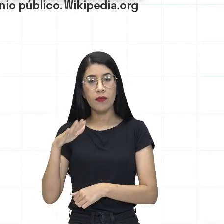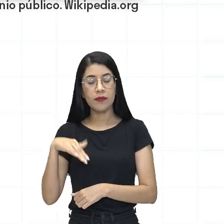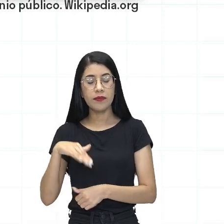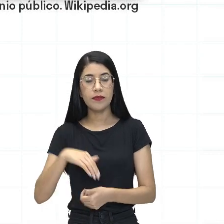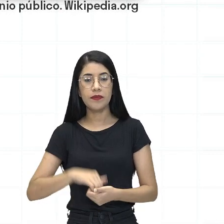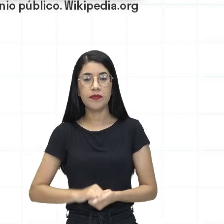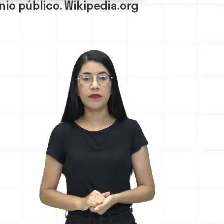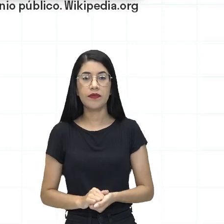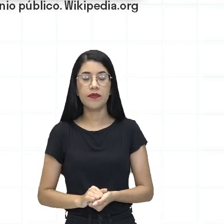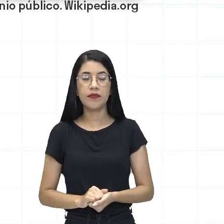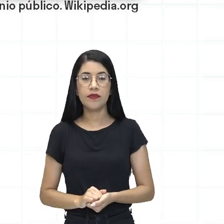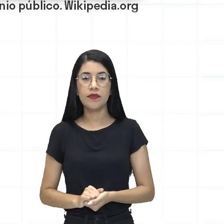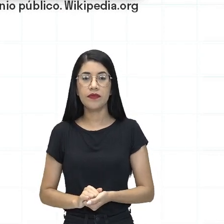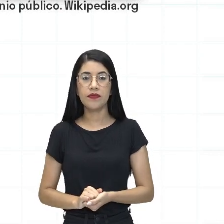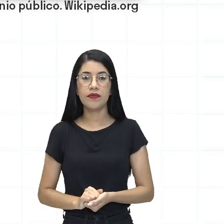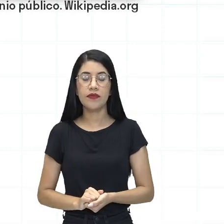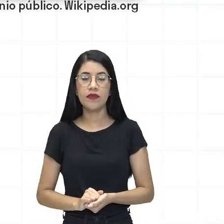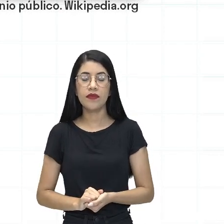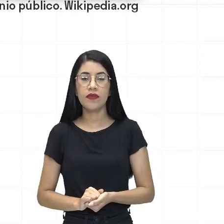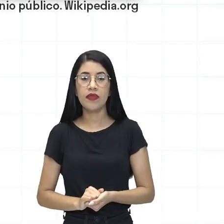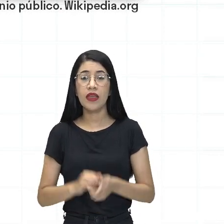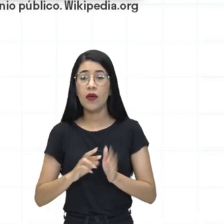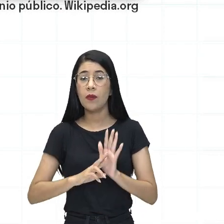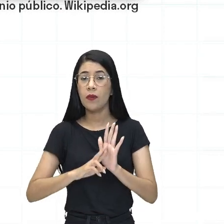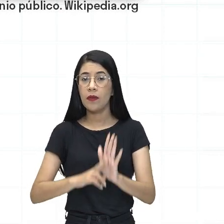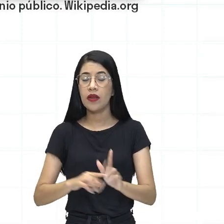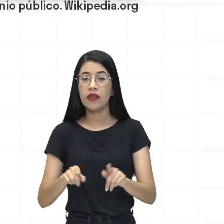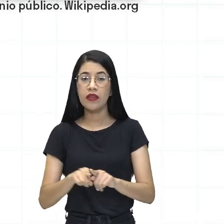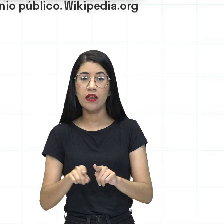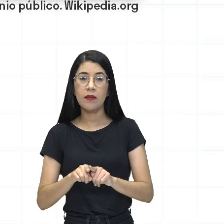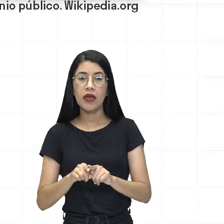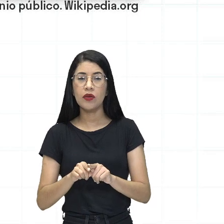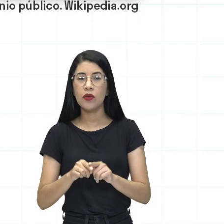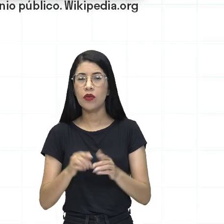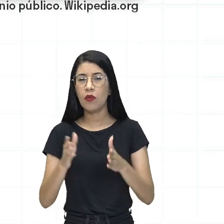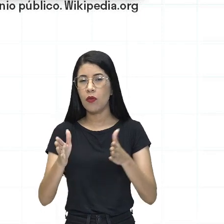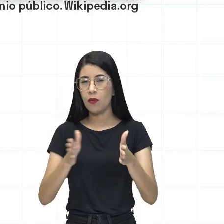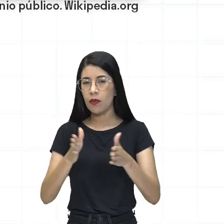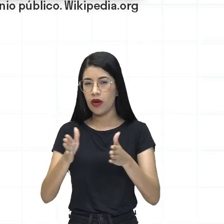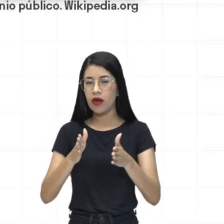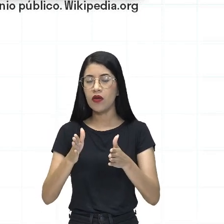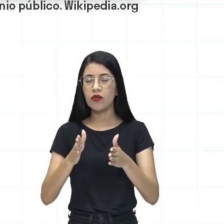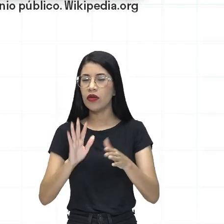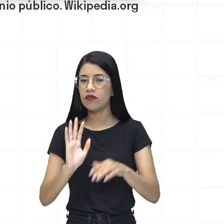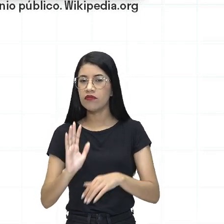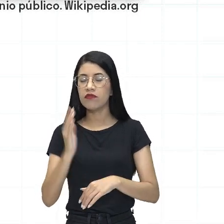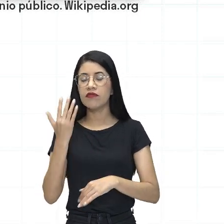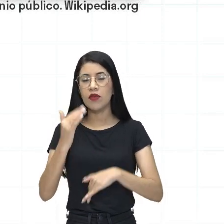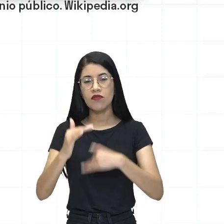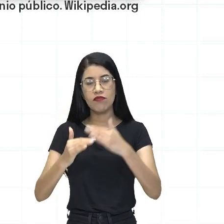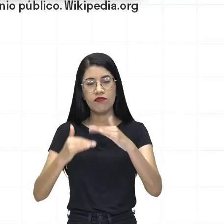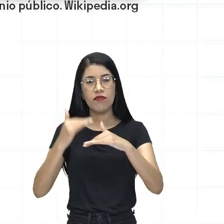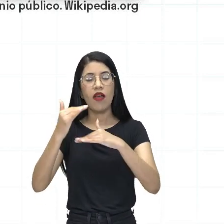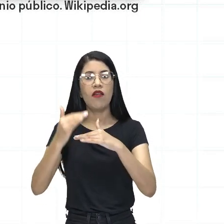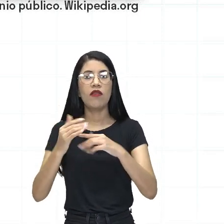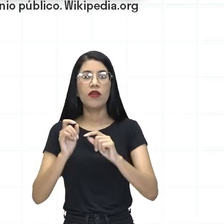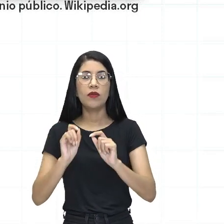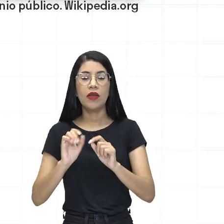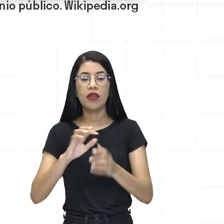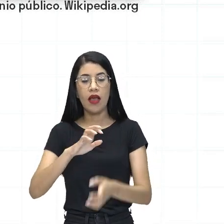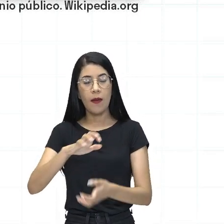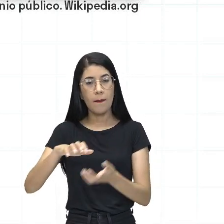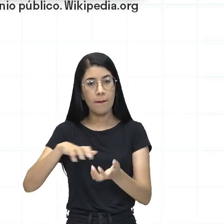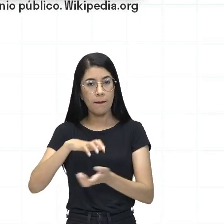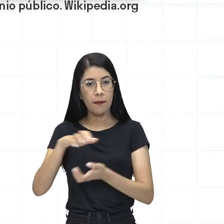muito menor, tá bom? E como representação aí desse momento, desse avanço, né, da